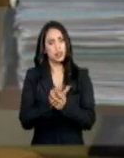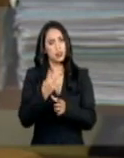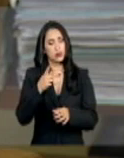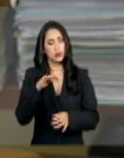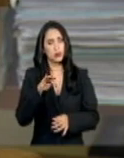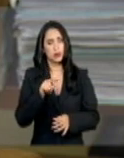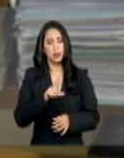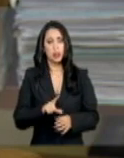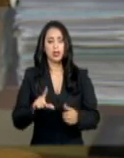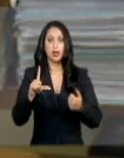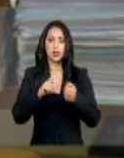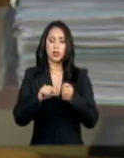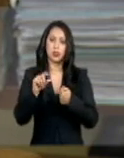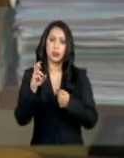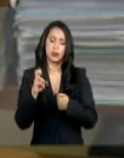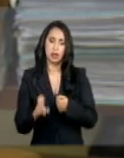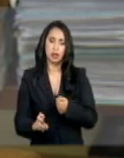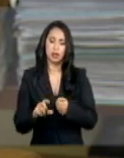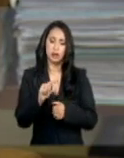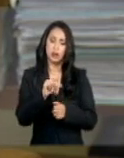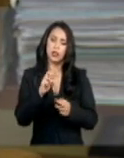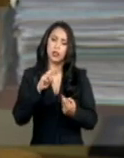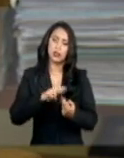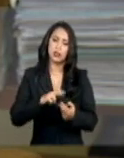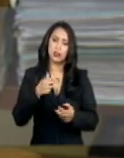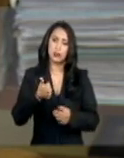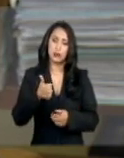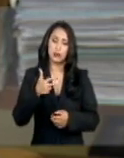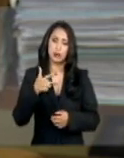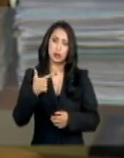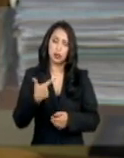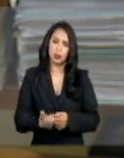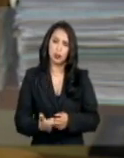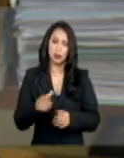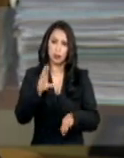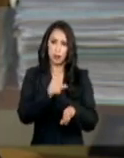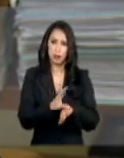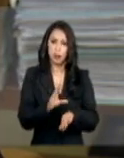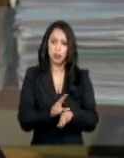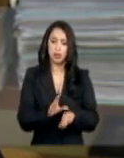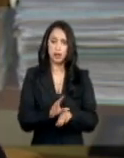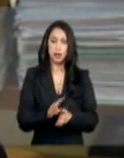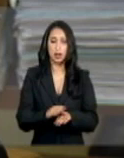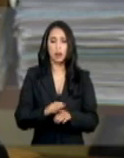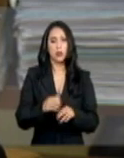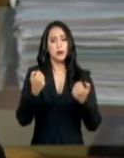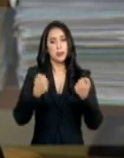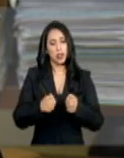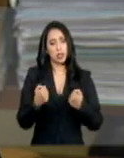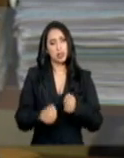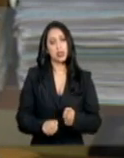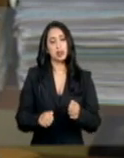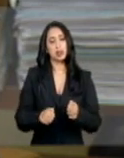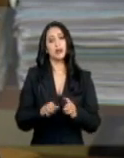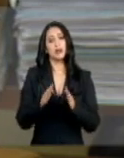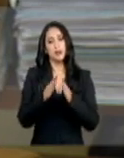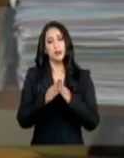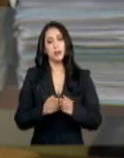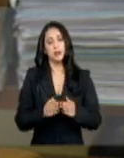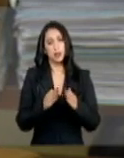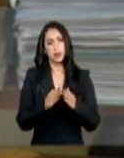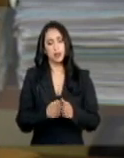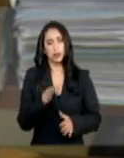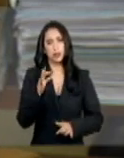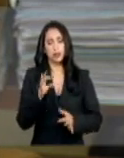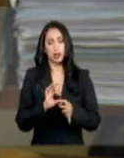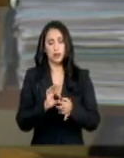do artigo 5º inciso 12 da cruz local está sujeita à prévia autorização judicial mas revoga a